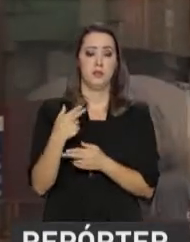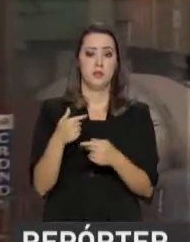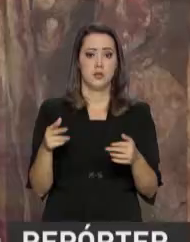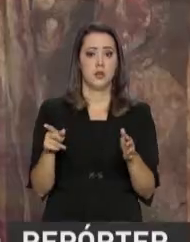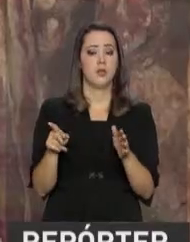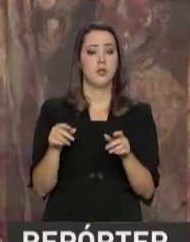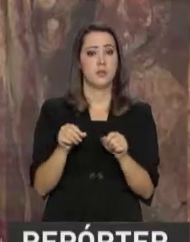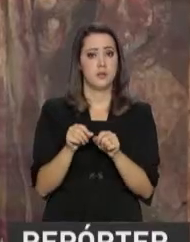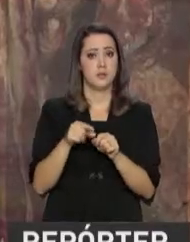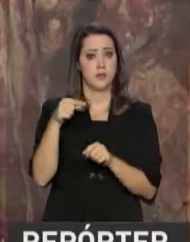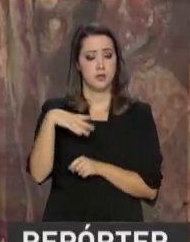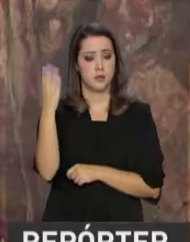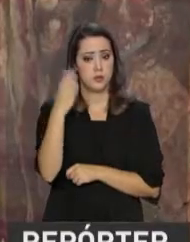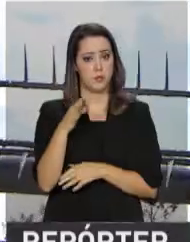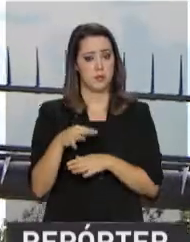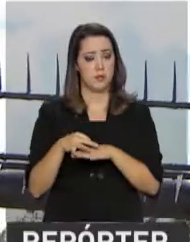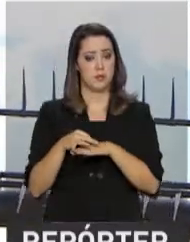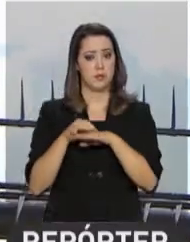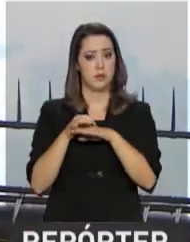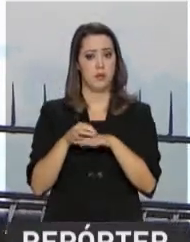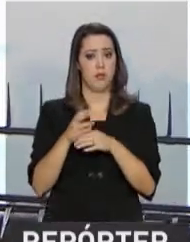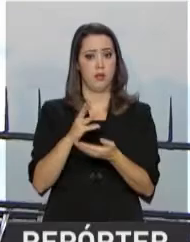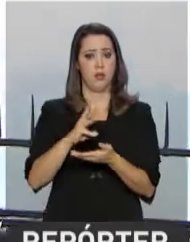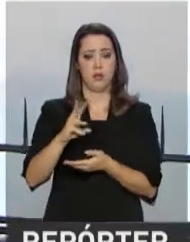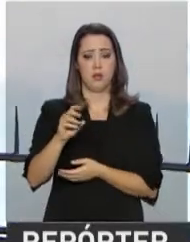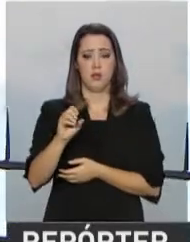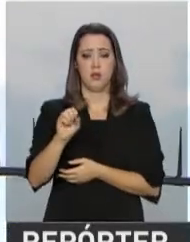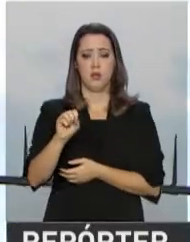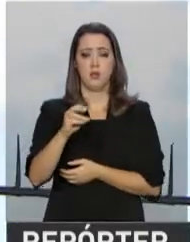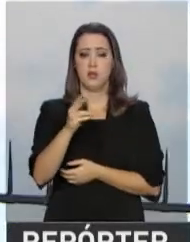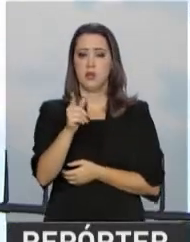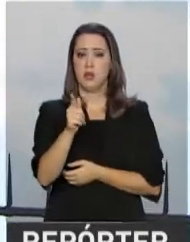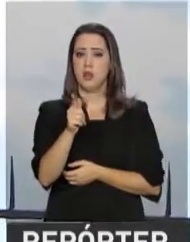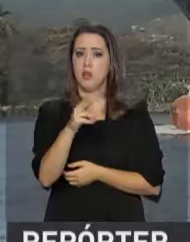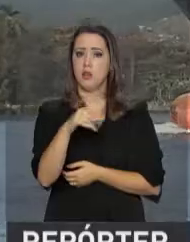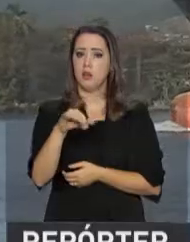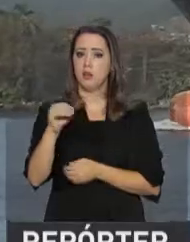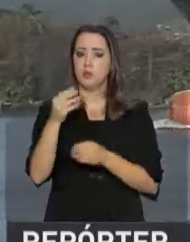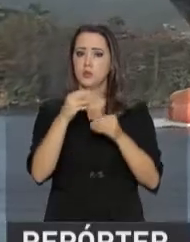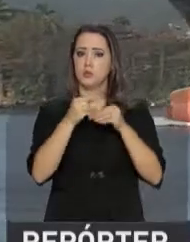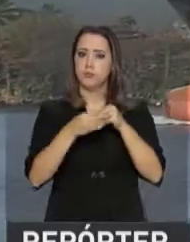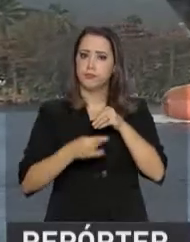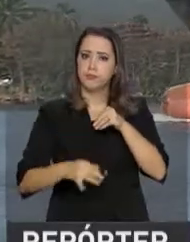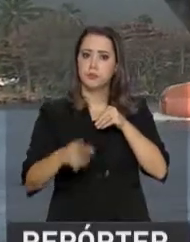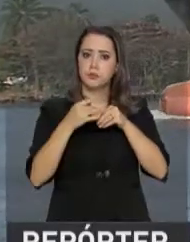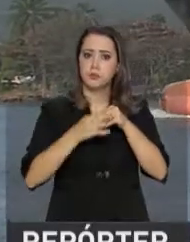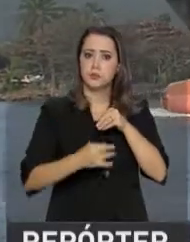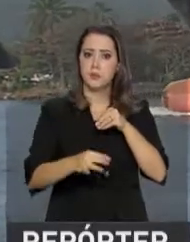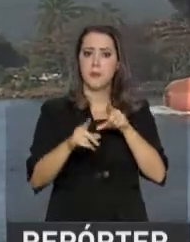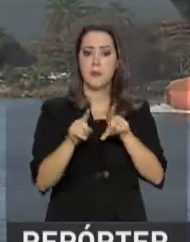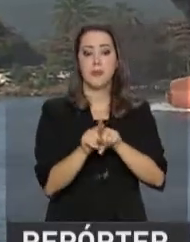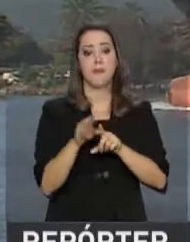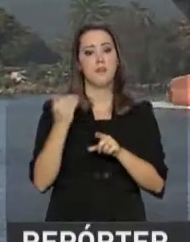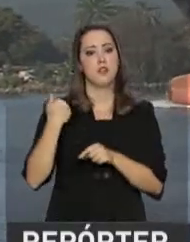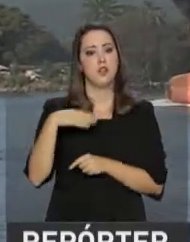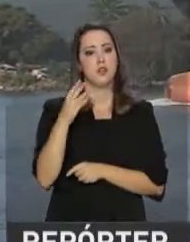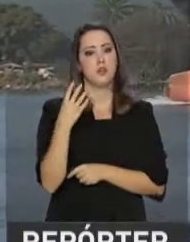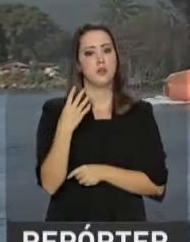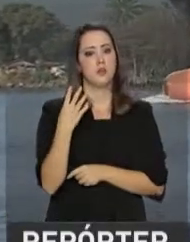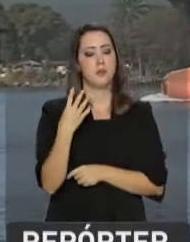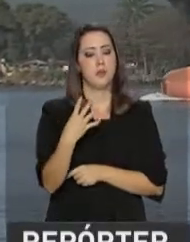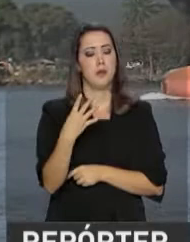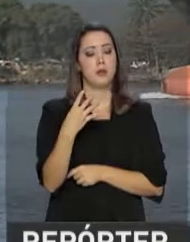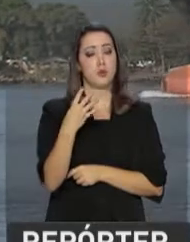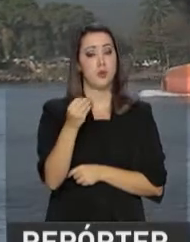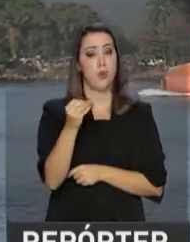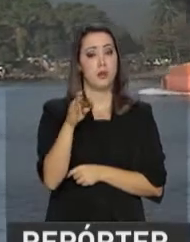produtos manufaturados, como carnes e grãos. Somente em 2016, o Mercosul registrou uma circulação de quase